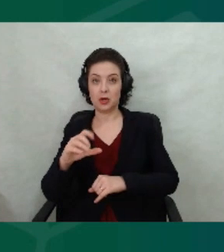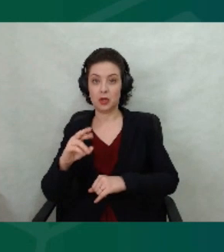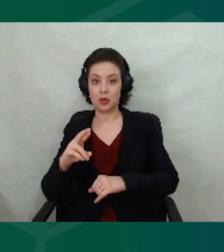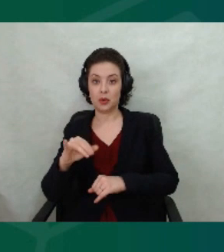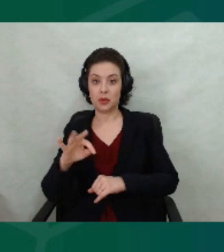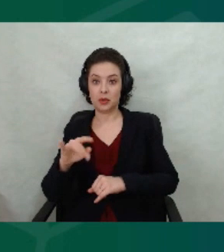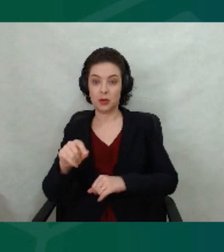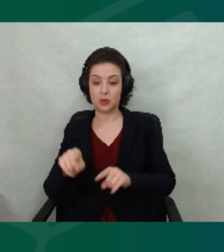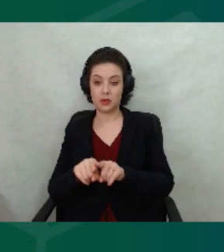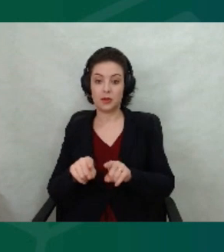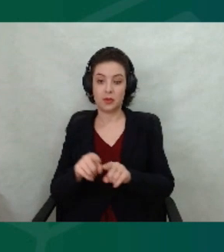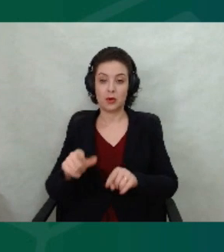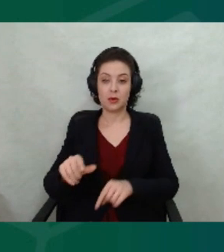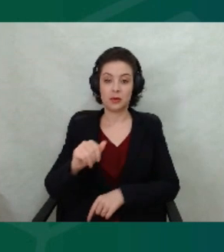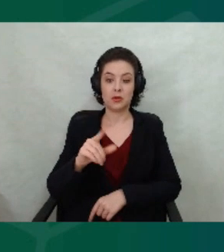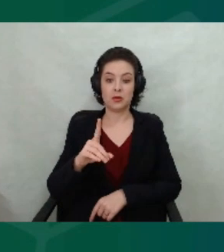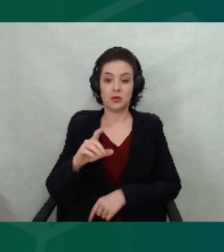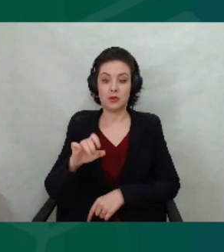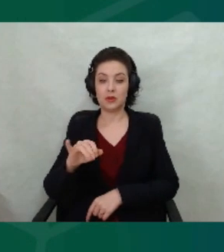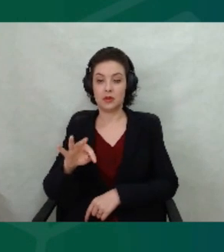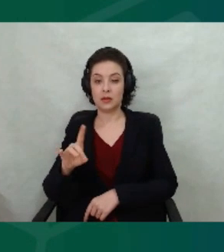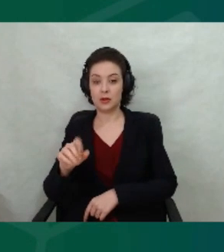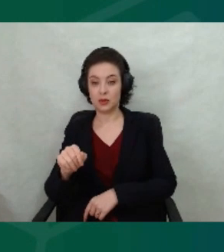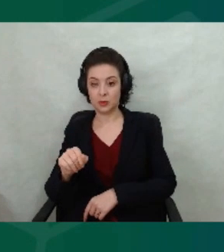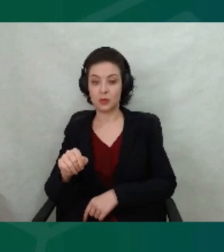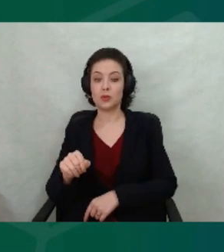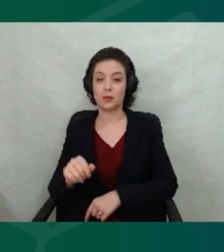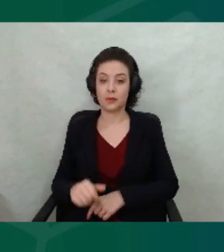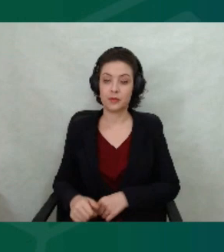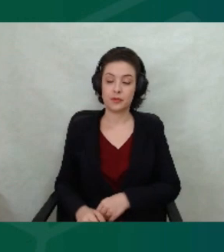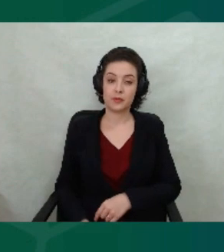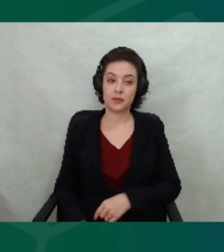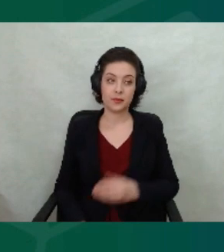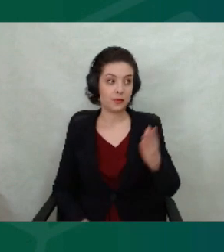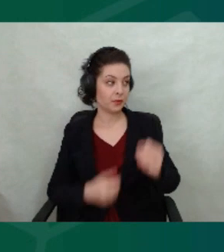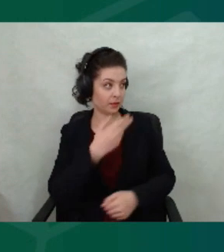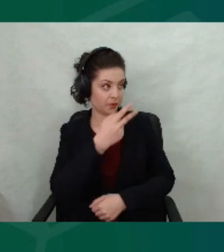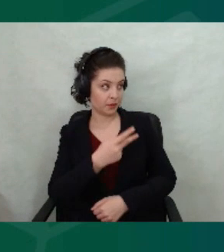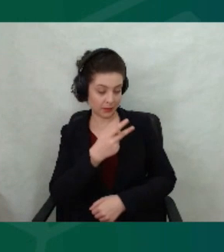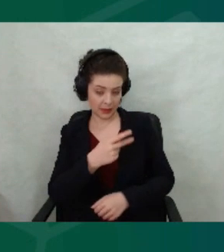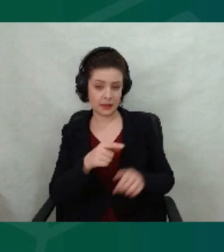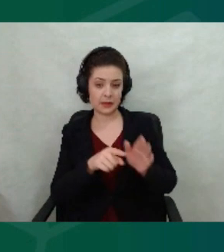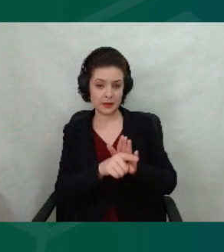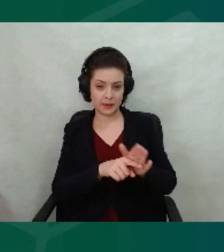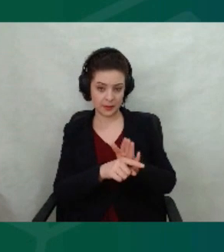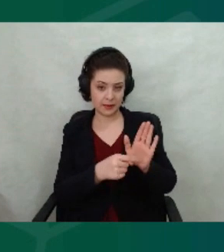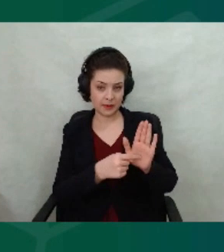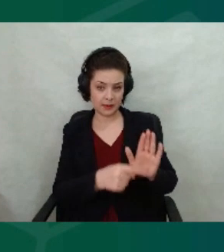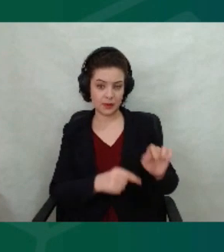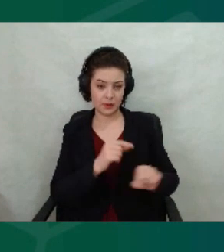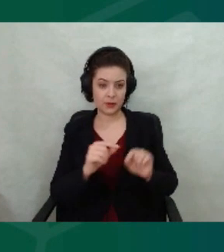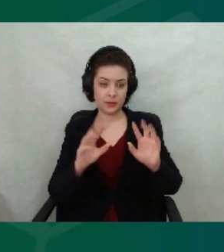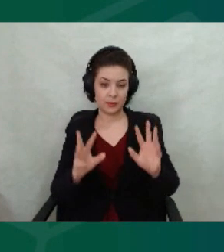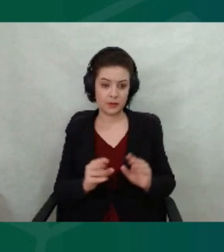glutaraldeído, que foi utilizado em equipamentos. E nesse trabalho eles trouxeram a conclusão